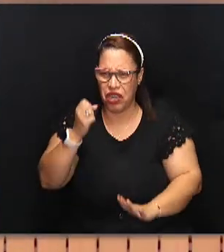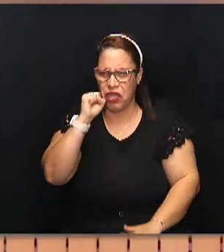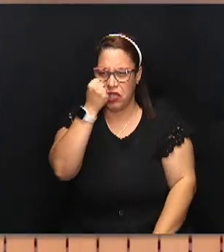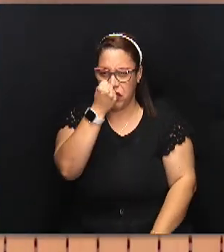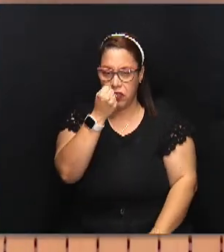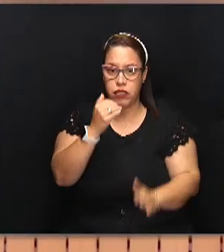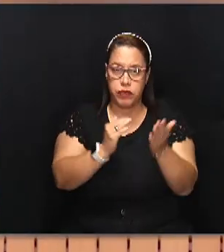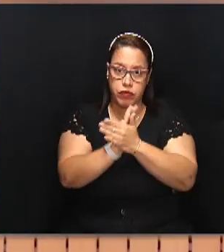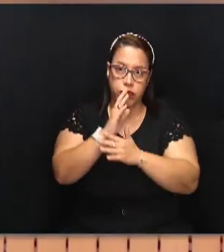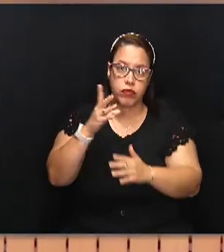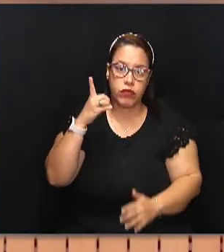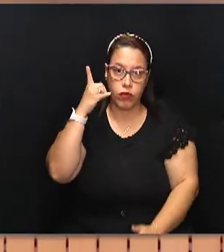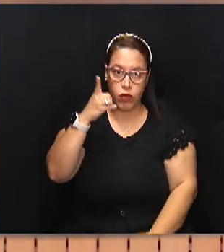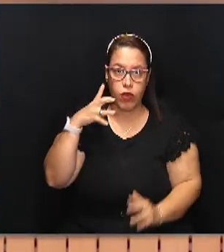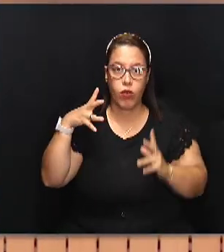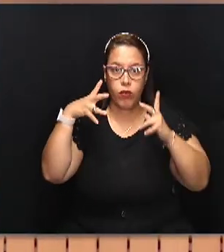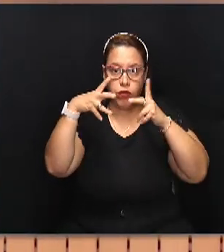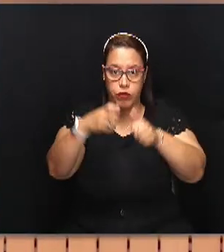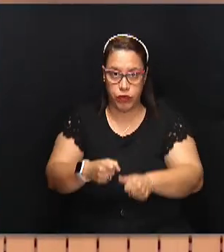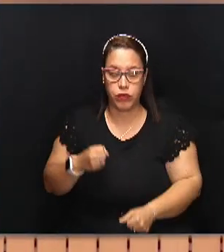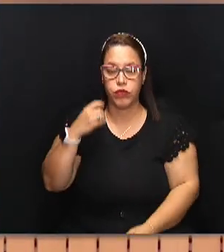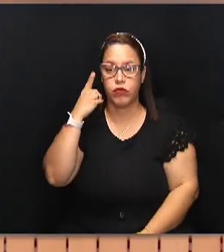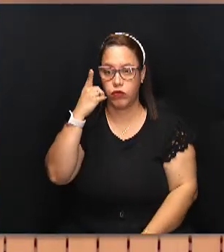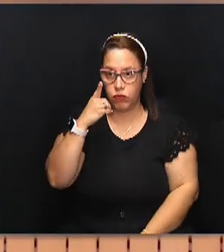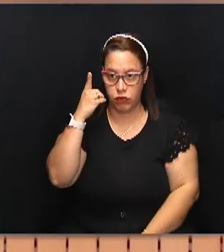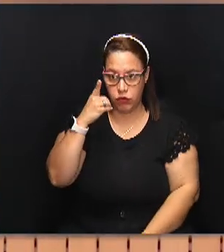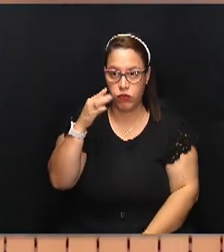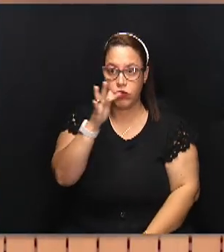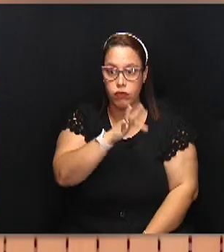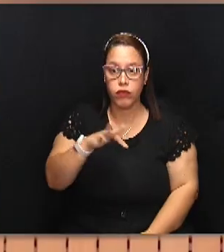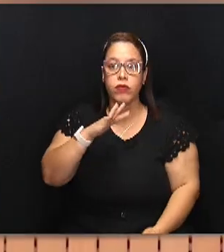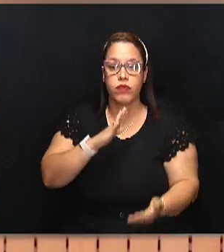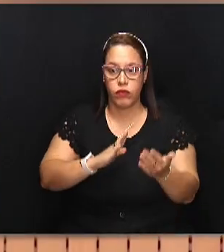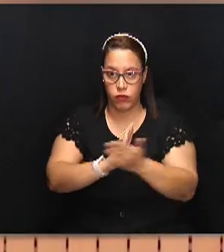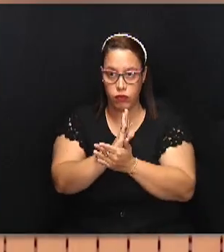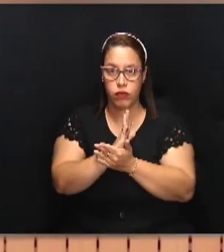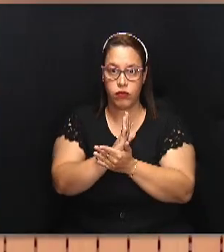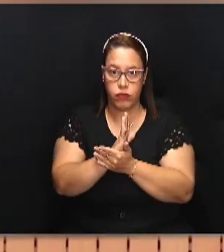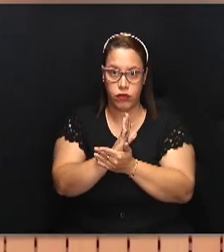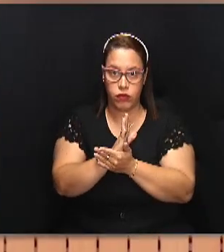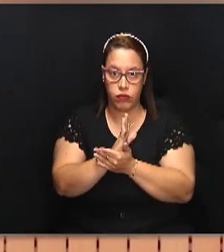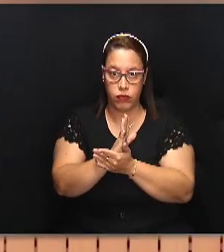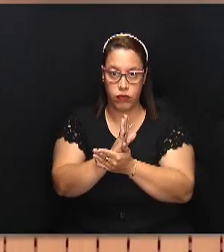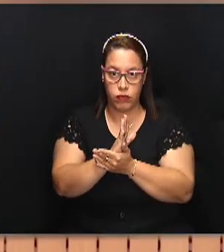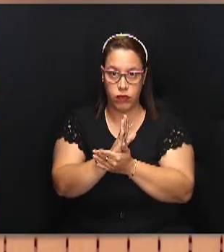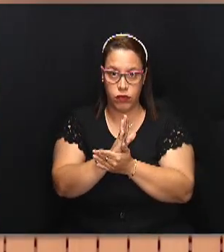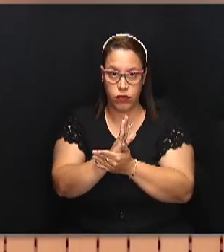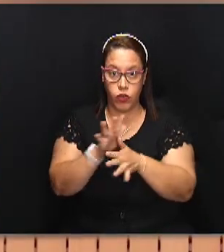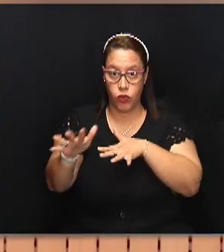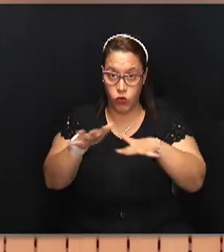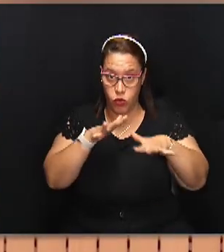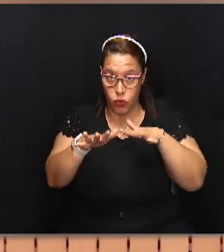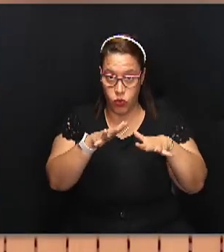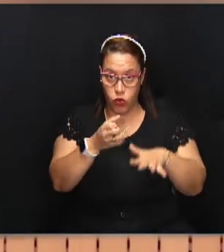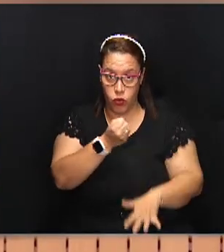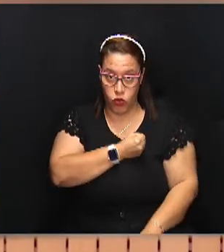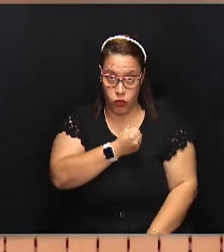por unanimidade, todos os deputados federais aprovaram. Na Casa, ele tramitou com o número